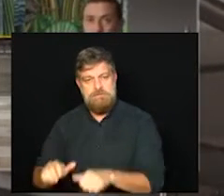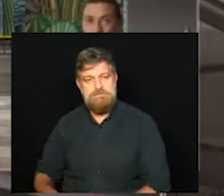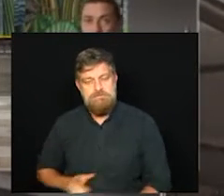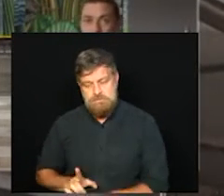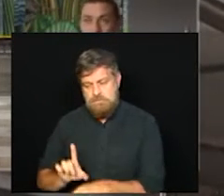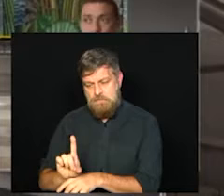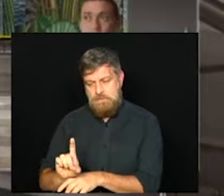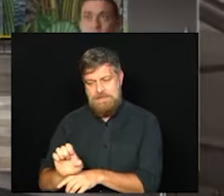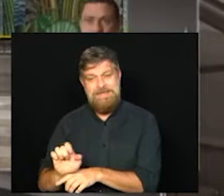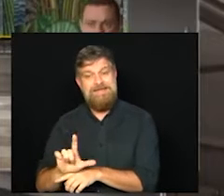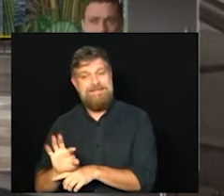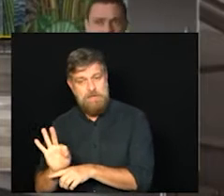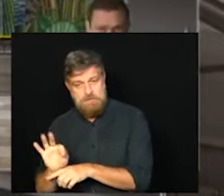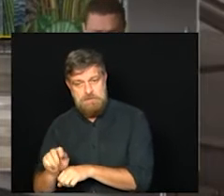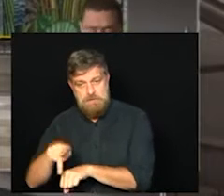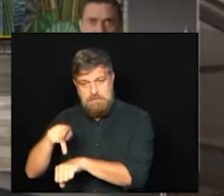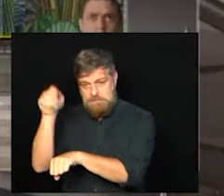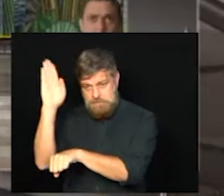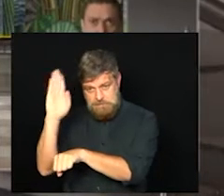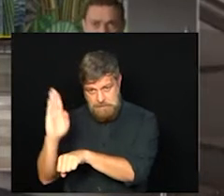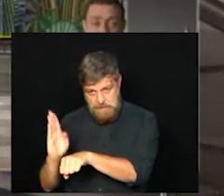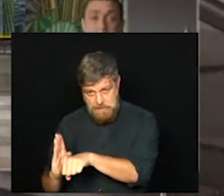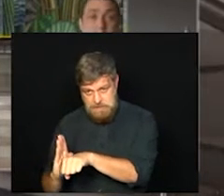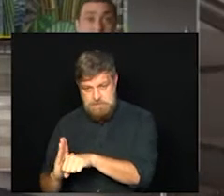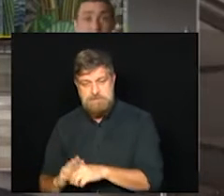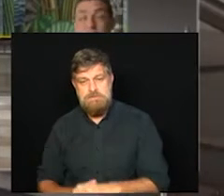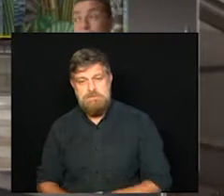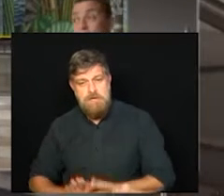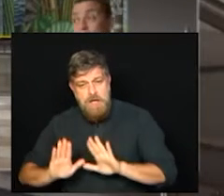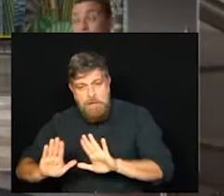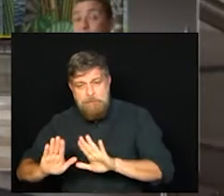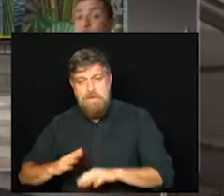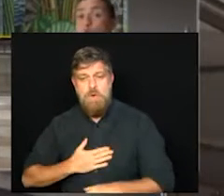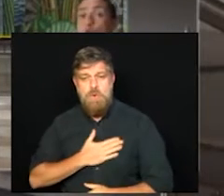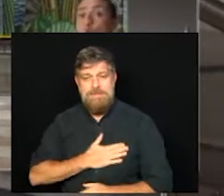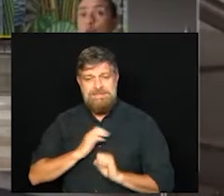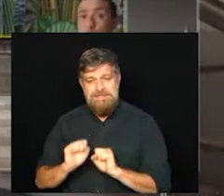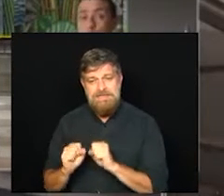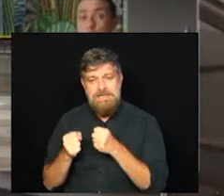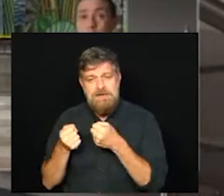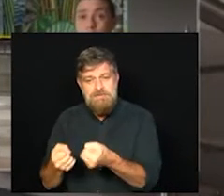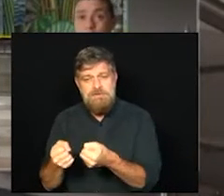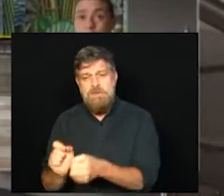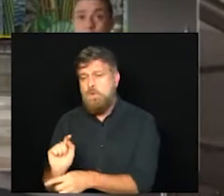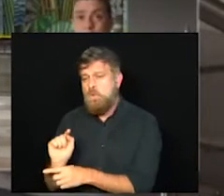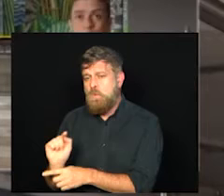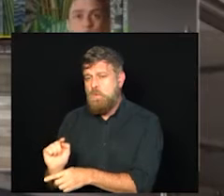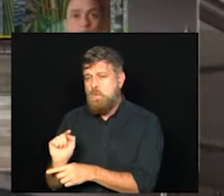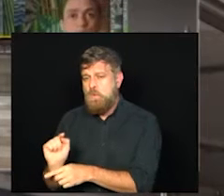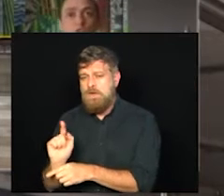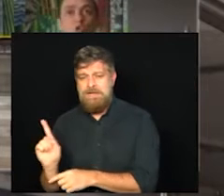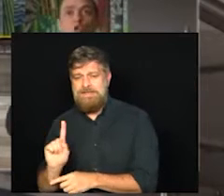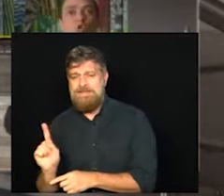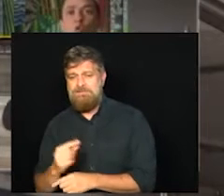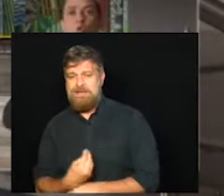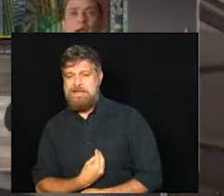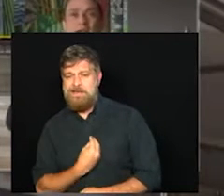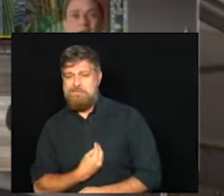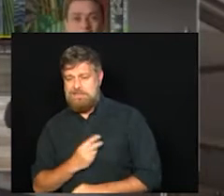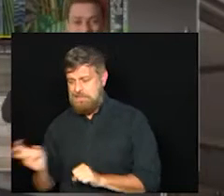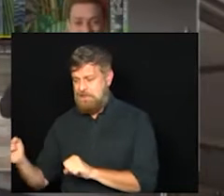de resto todo o país. Mas gostaria de reforçar que não é a presença de